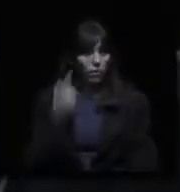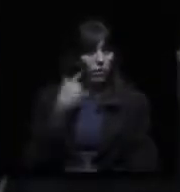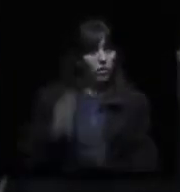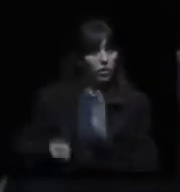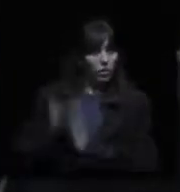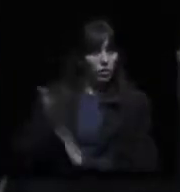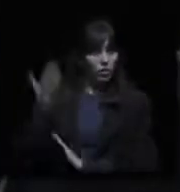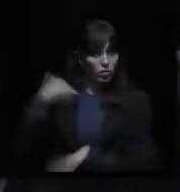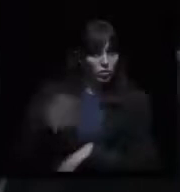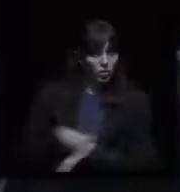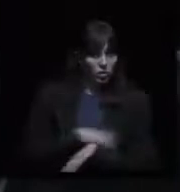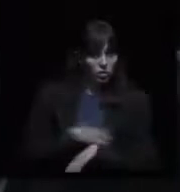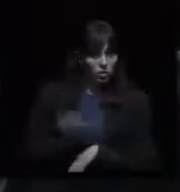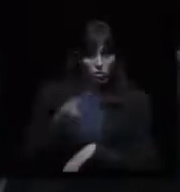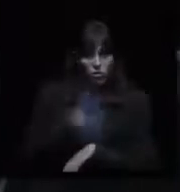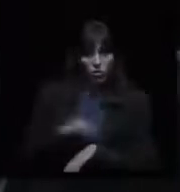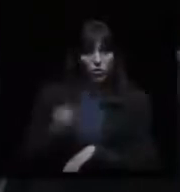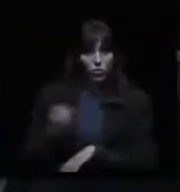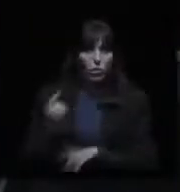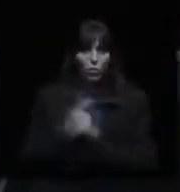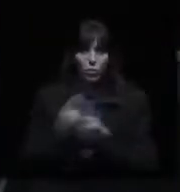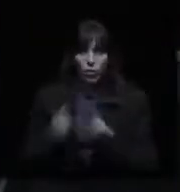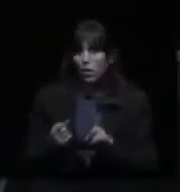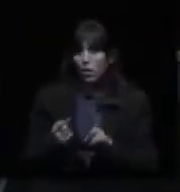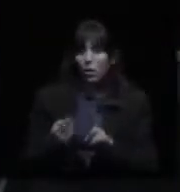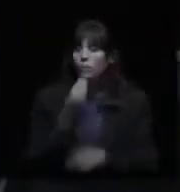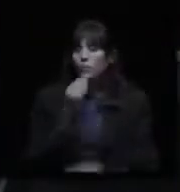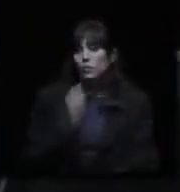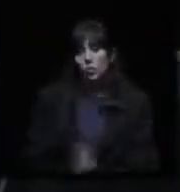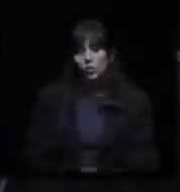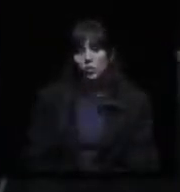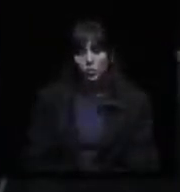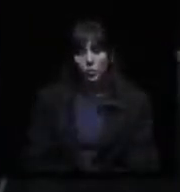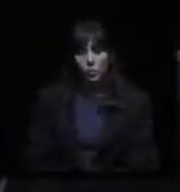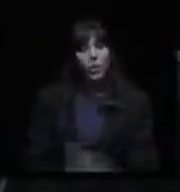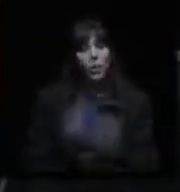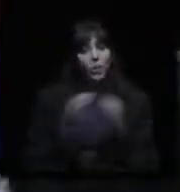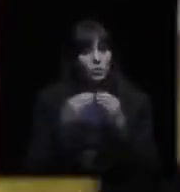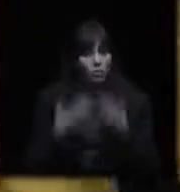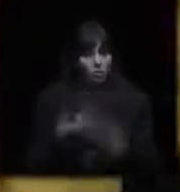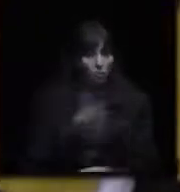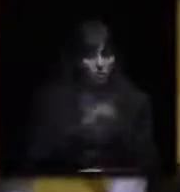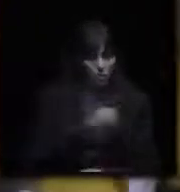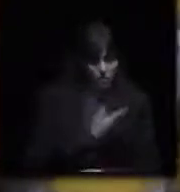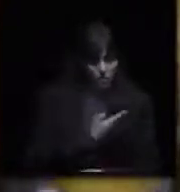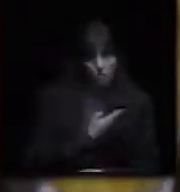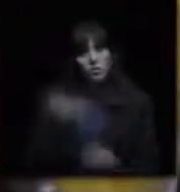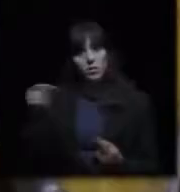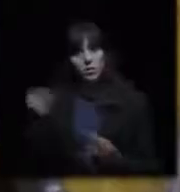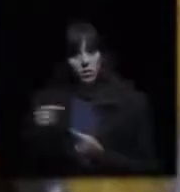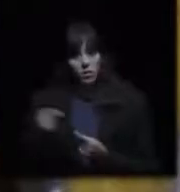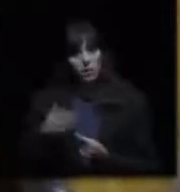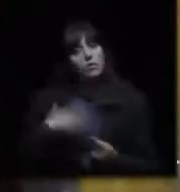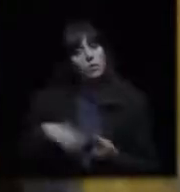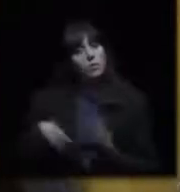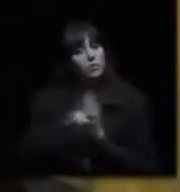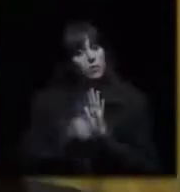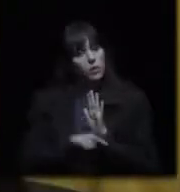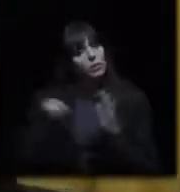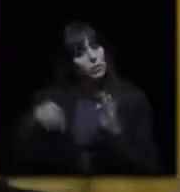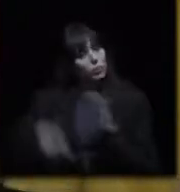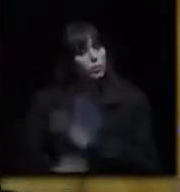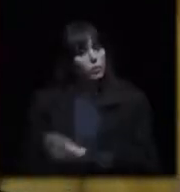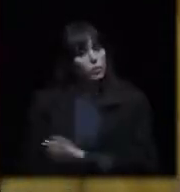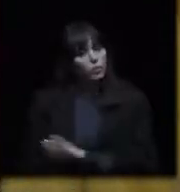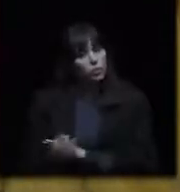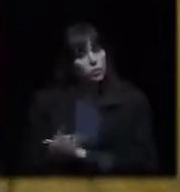criação no anterior mandato por ser um logro e uma injustiça. A atual coligação PSD-CDS pretende aprofundar esta medida, aumentando